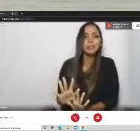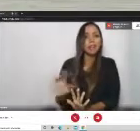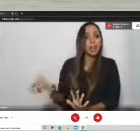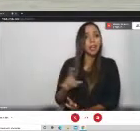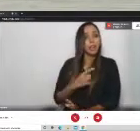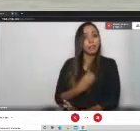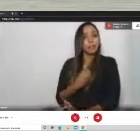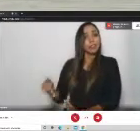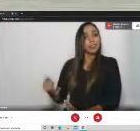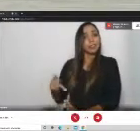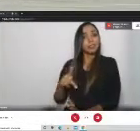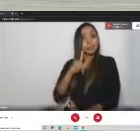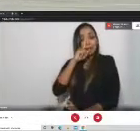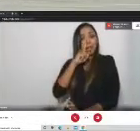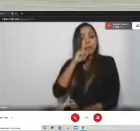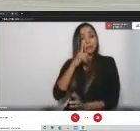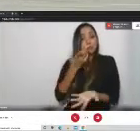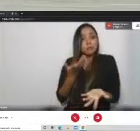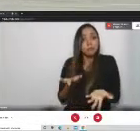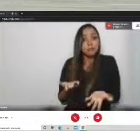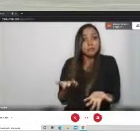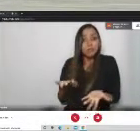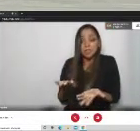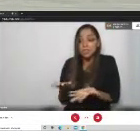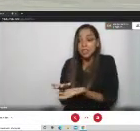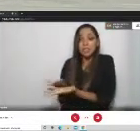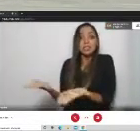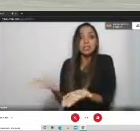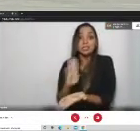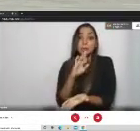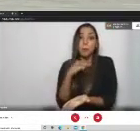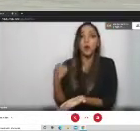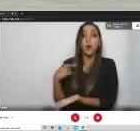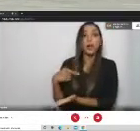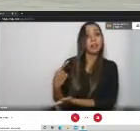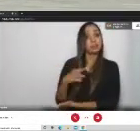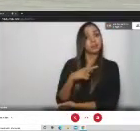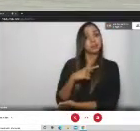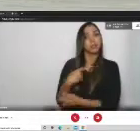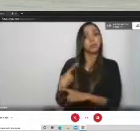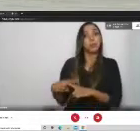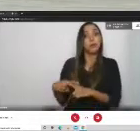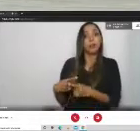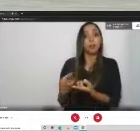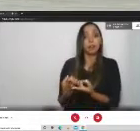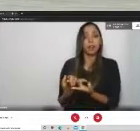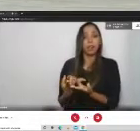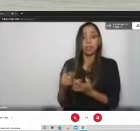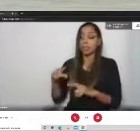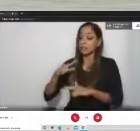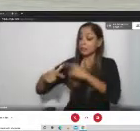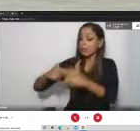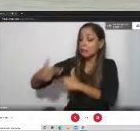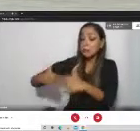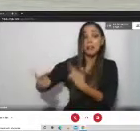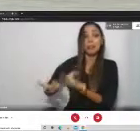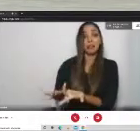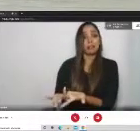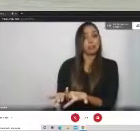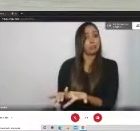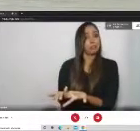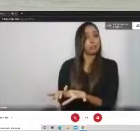eles estão morrendo por causa dessa pandemia, por cumprir o trabalho deles. E ninguém está dando assistência a eles, a